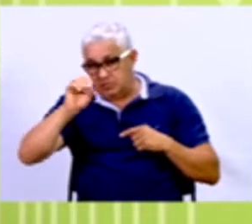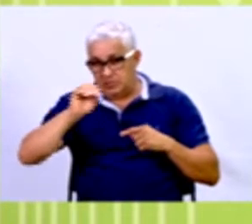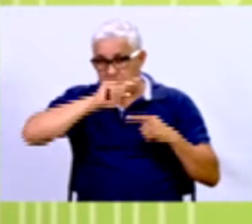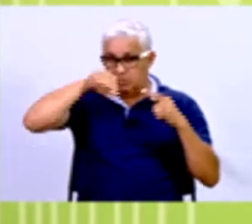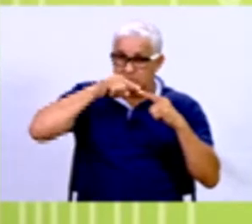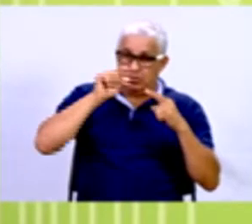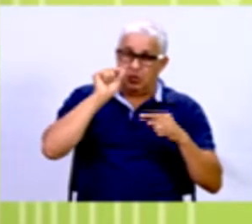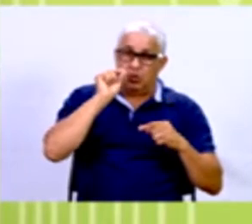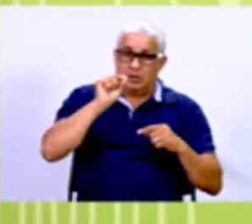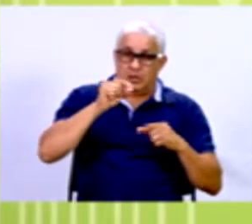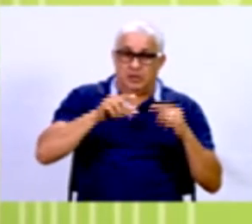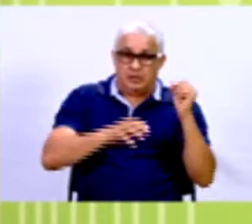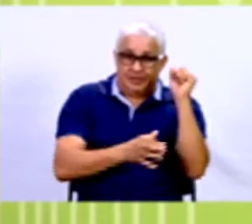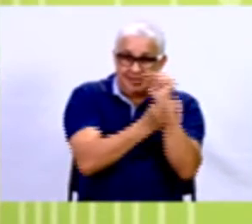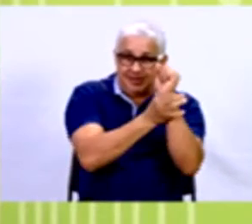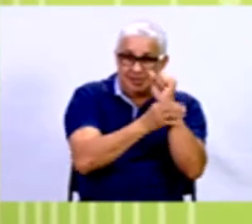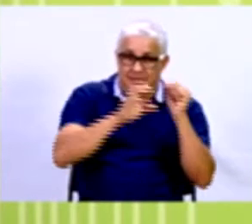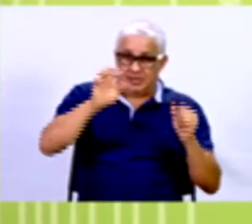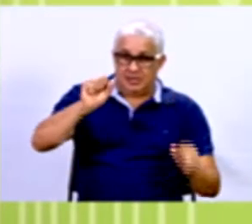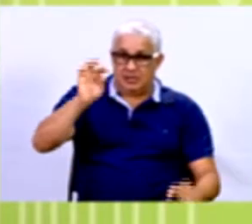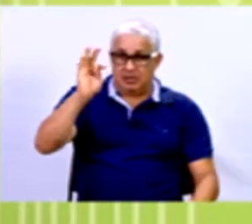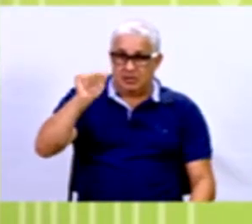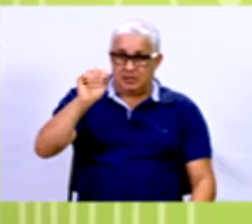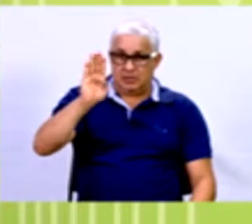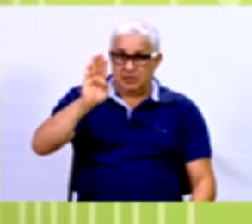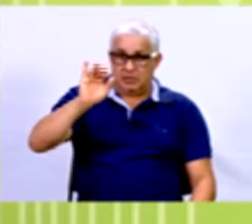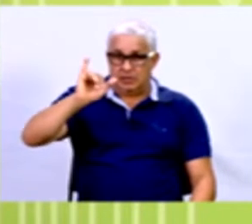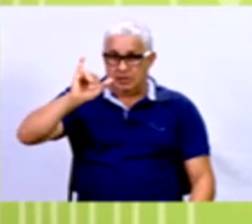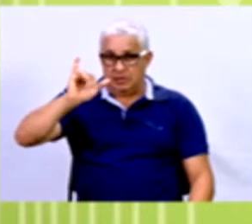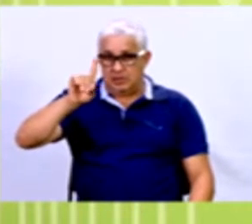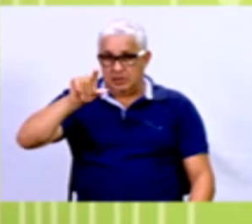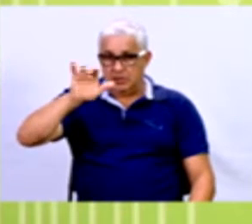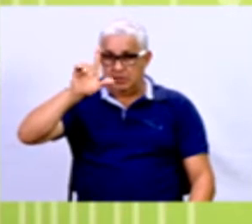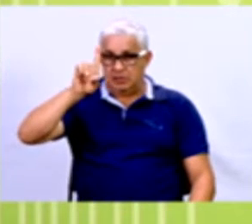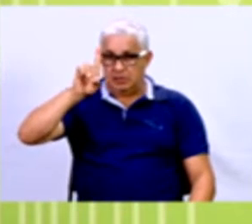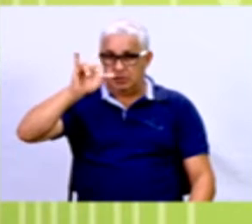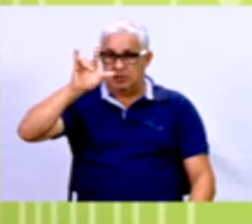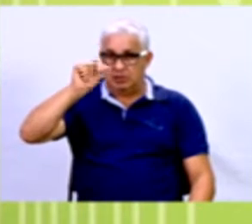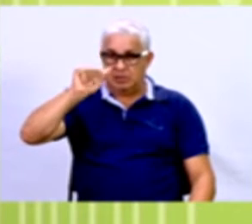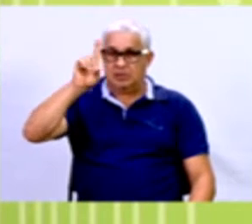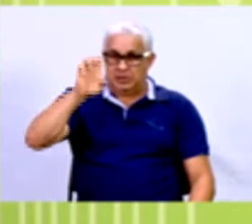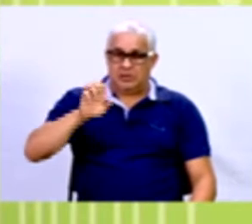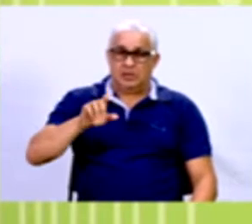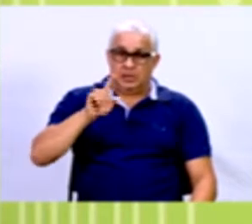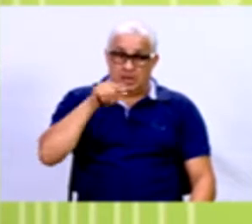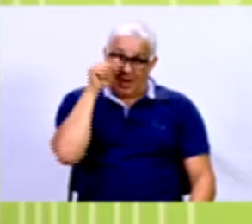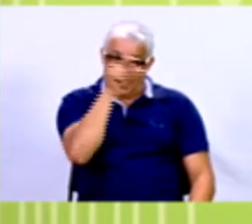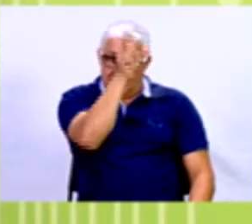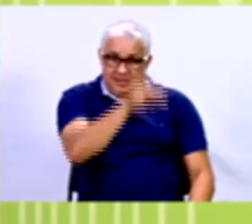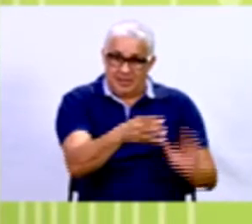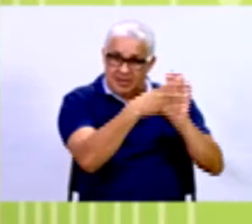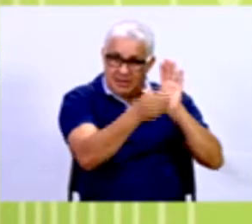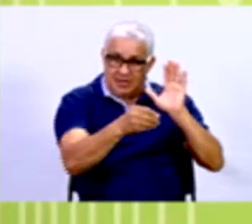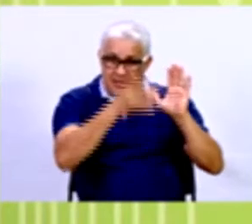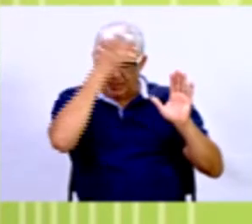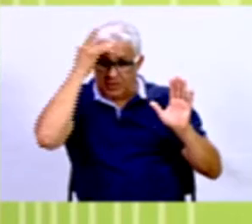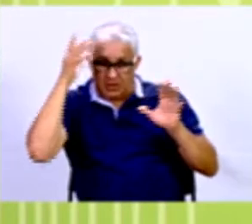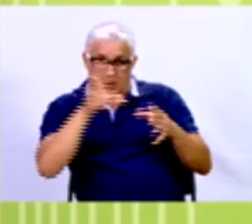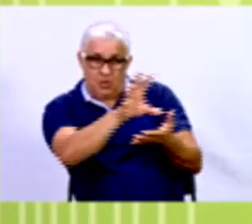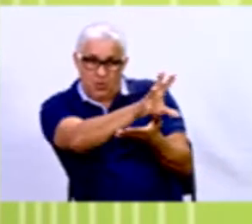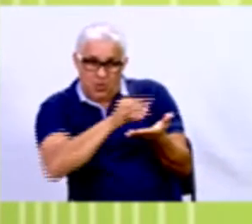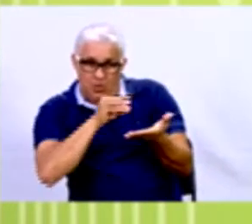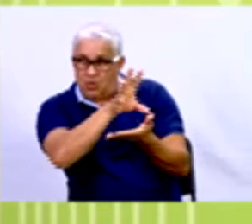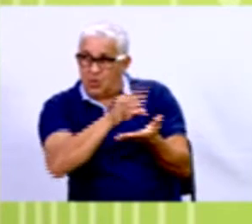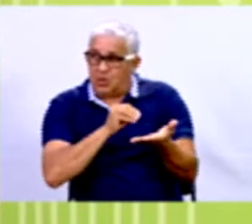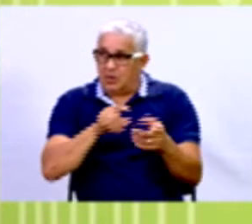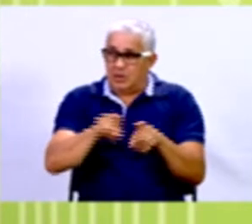questão da estabilidade, mas o objetivo é ele ser uma figura, um exemplo, a ser seguido pelos demais colegas,